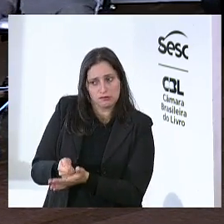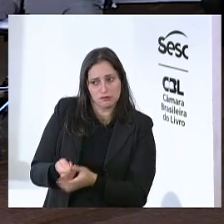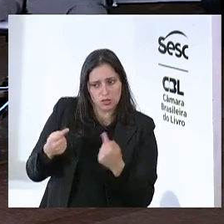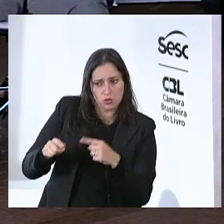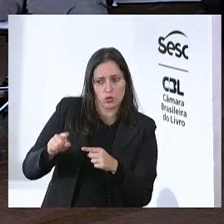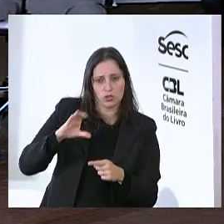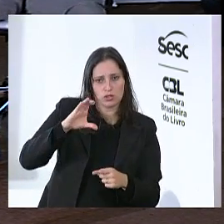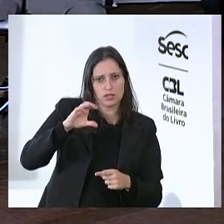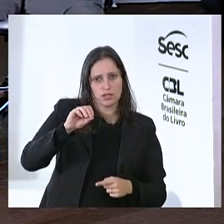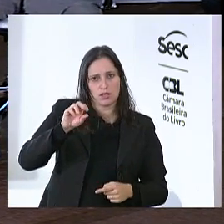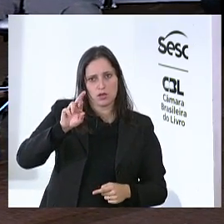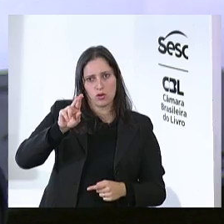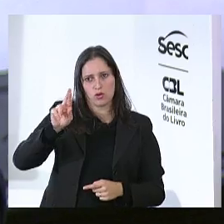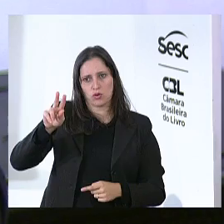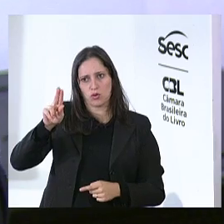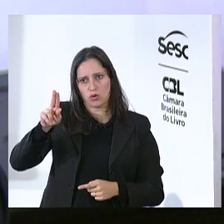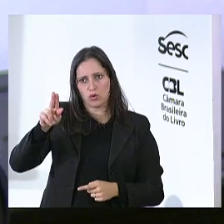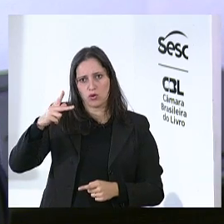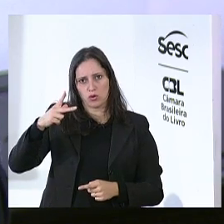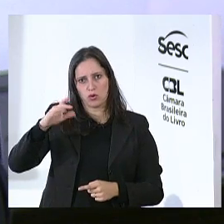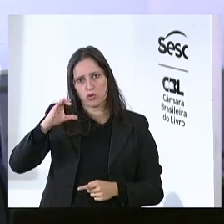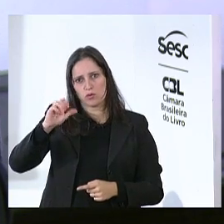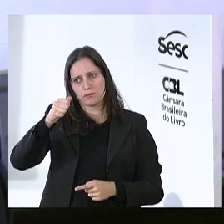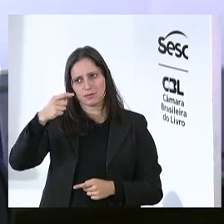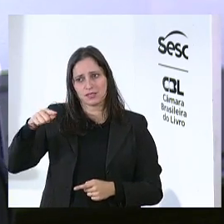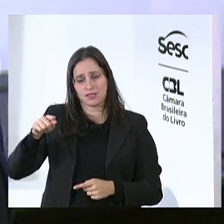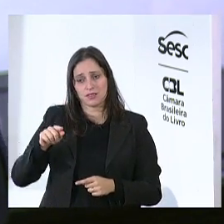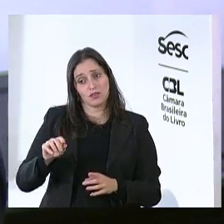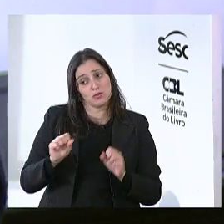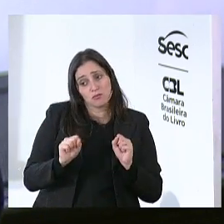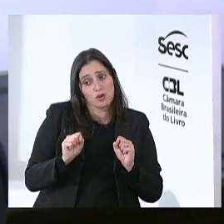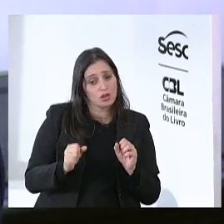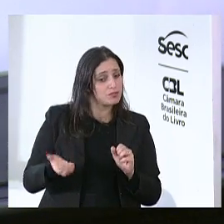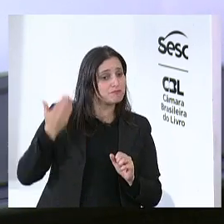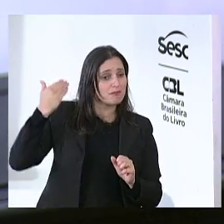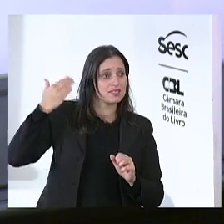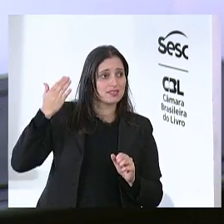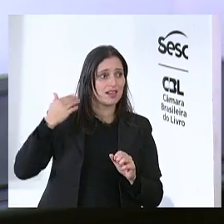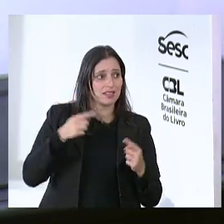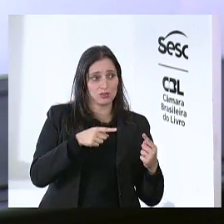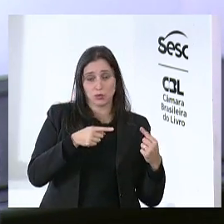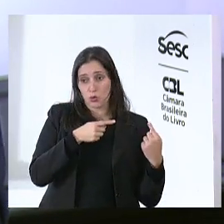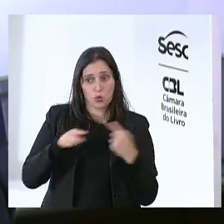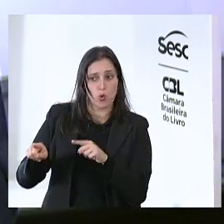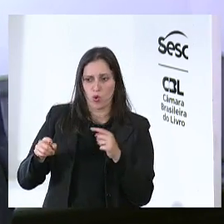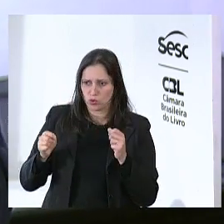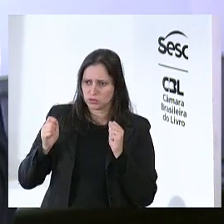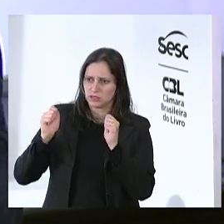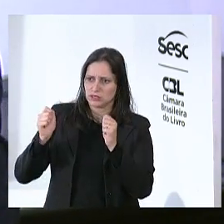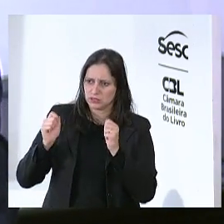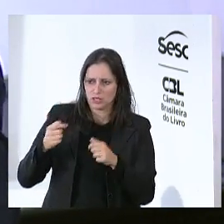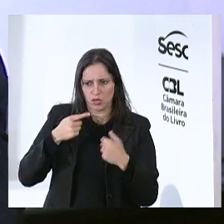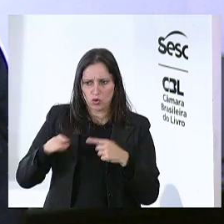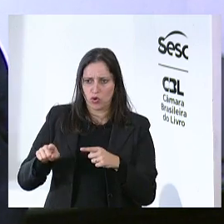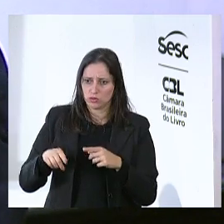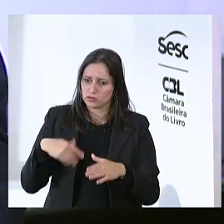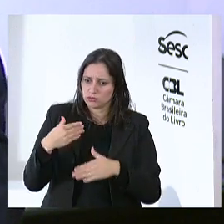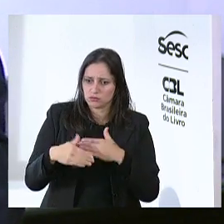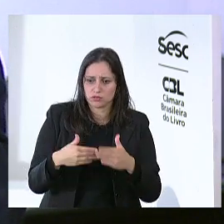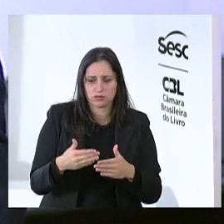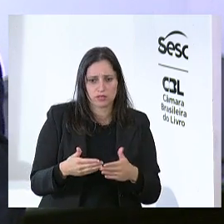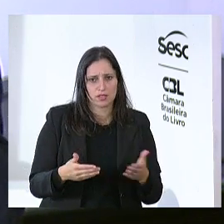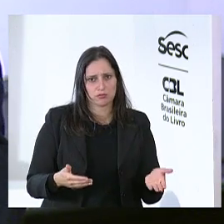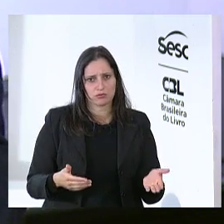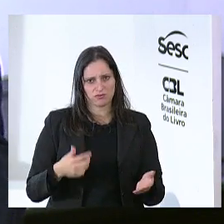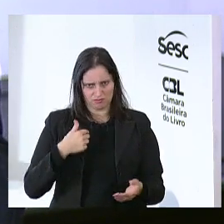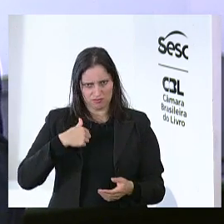de corrupção, na sua origem como parlamentares, inclusive, combateram. Agora, entram, tem que pagar a campanha. E veja, eu não estou justificando a corrupção, estou falando que é um